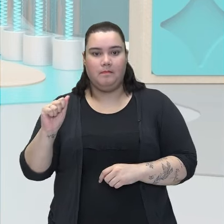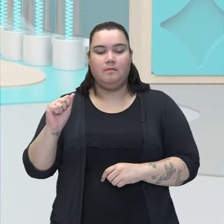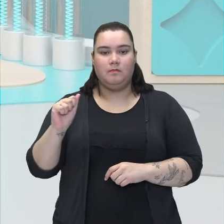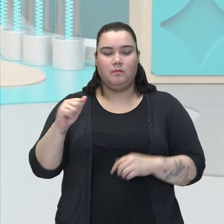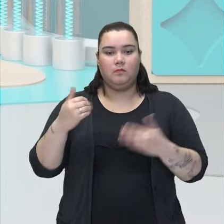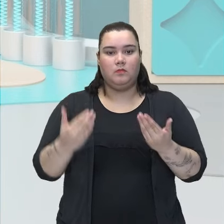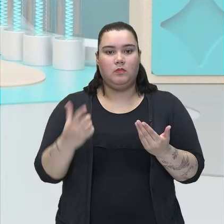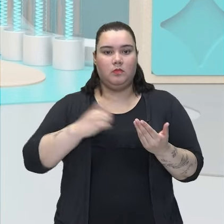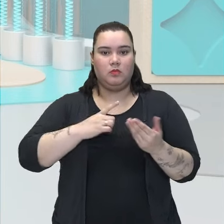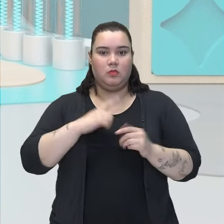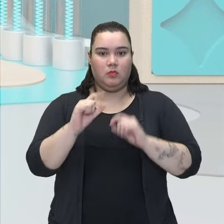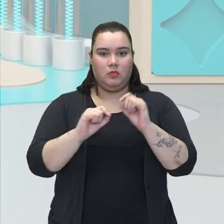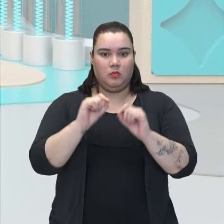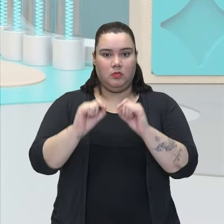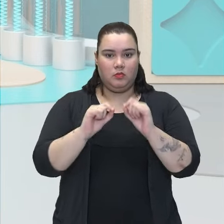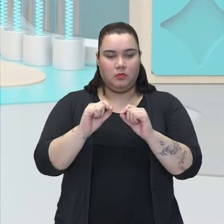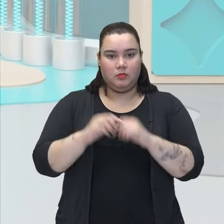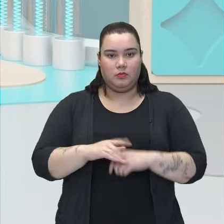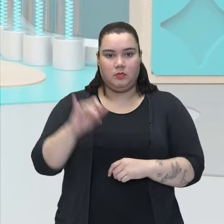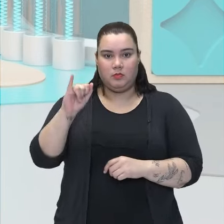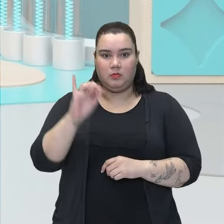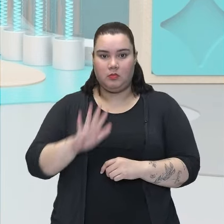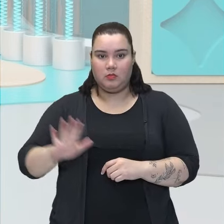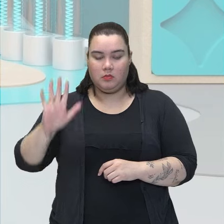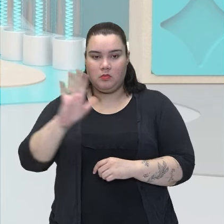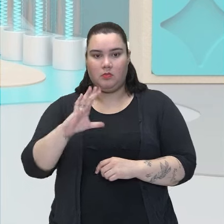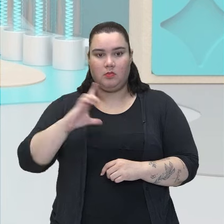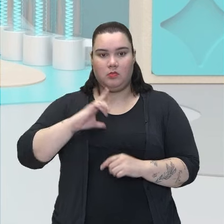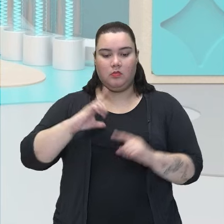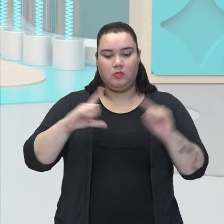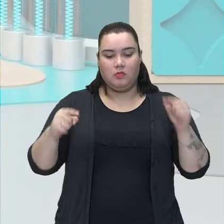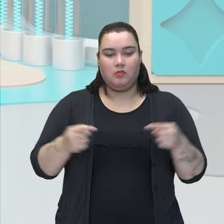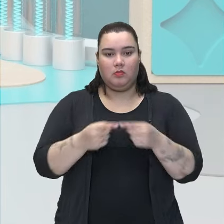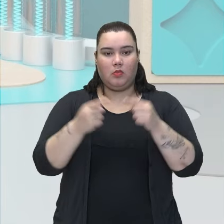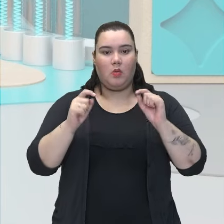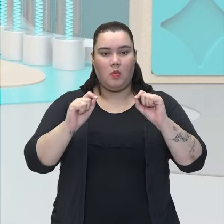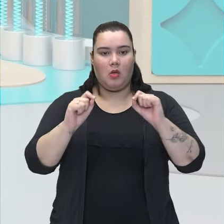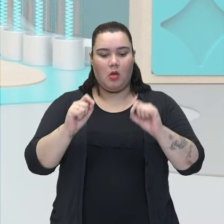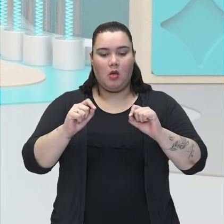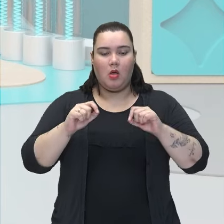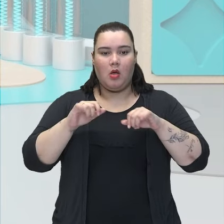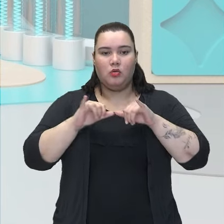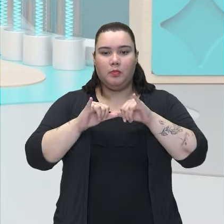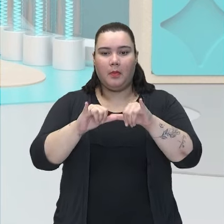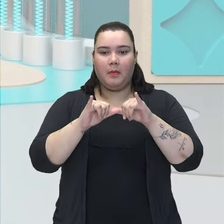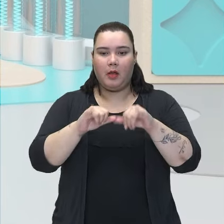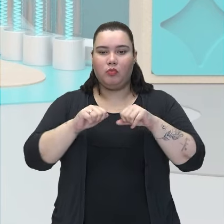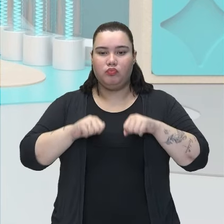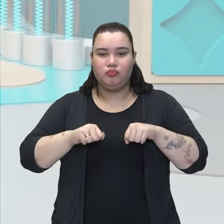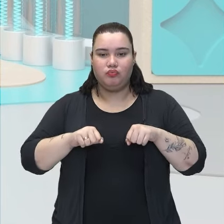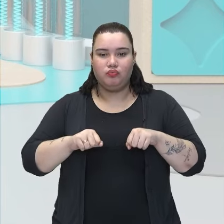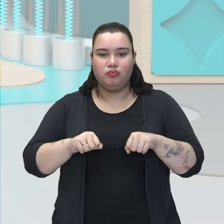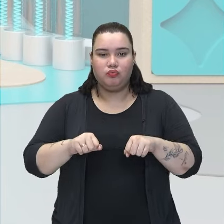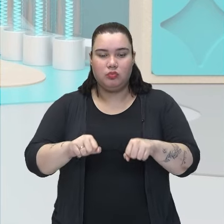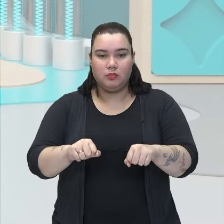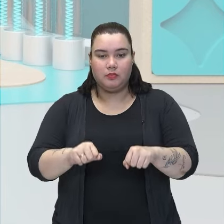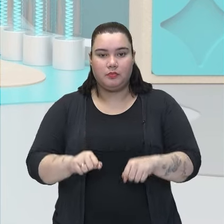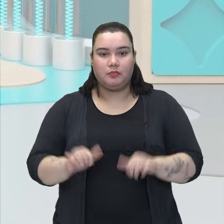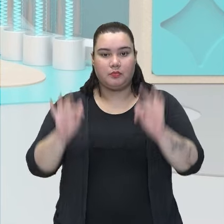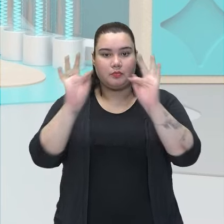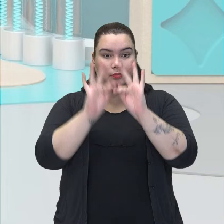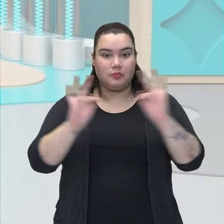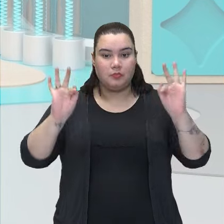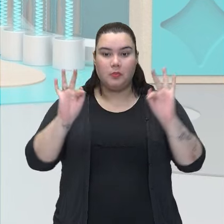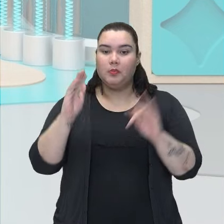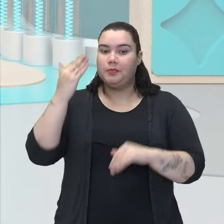to. Observe aqui nessa imagem que ela está próxima a um carrinho de compras. E a frase que ela diz é a seguinte: I'm